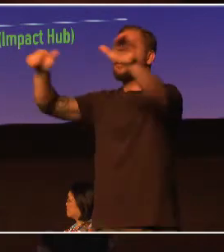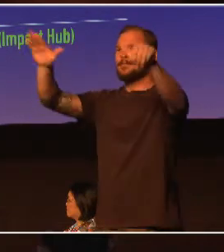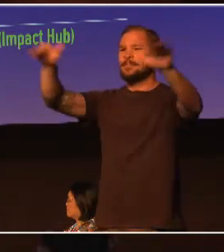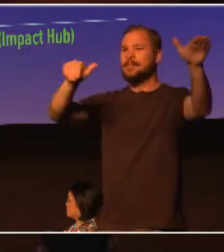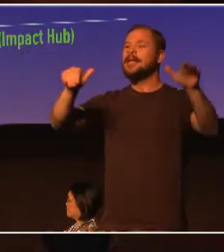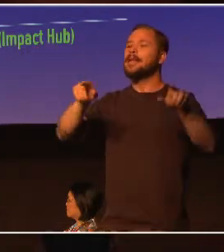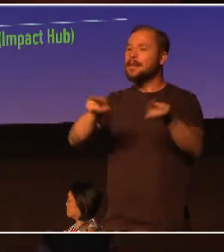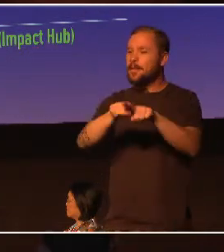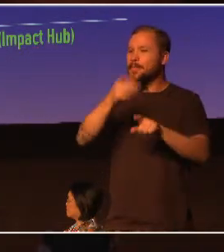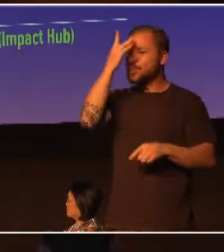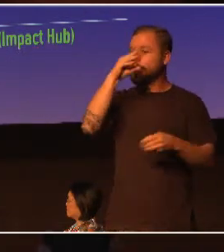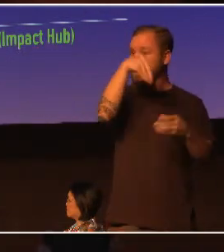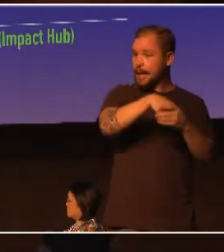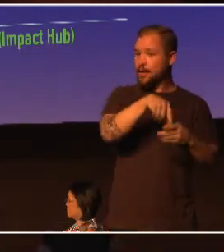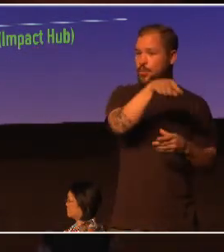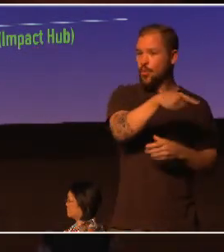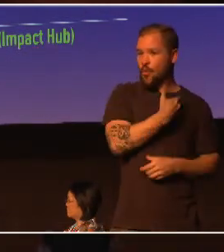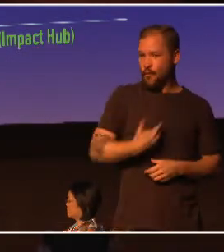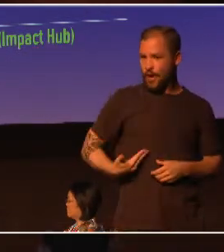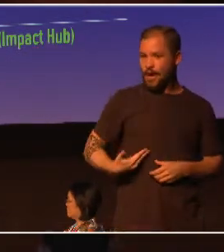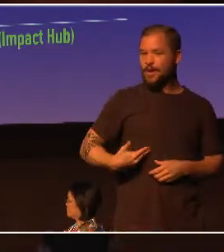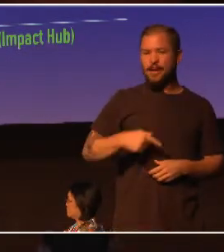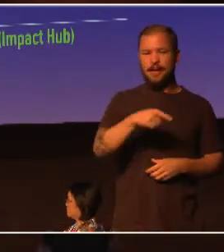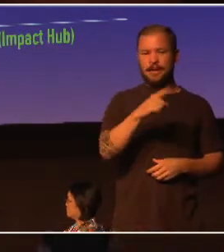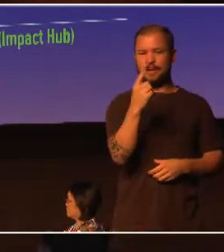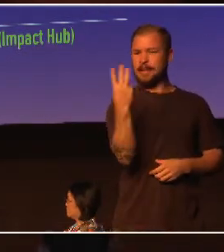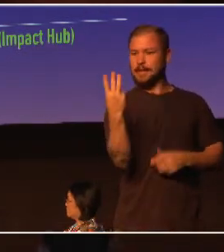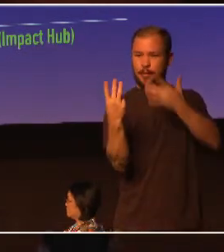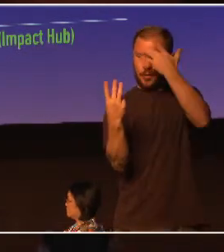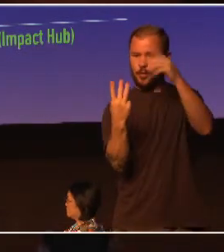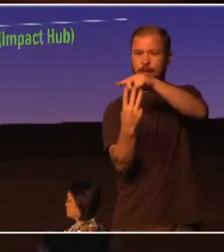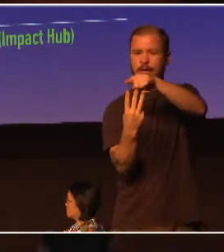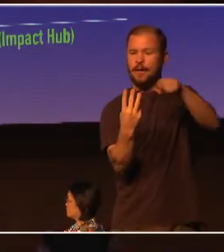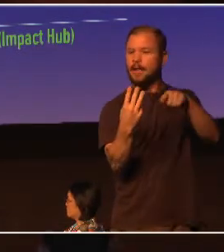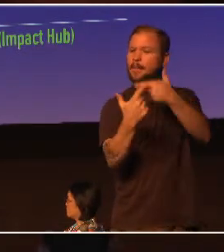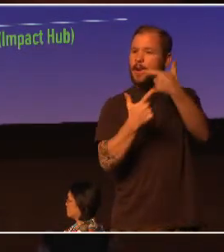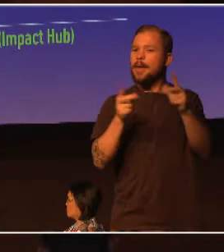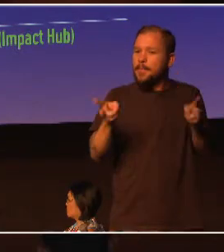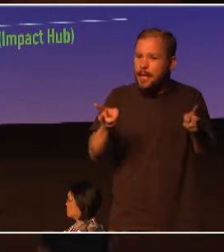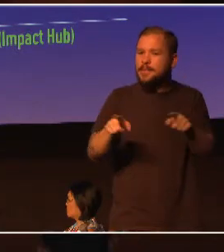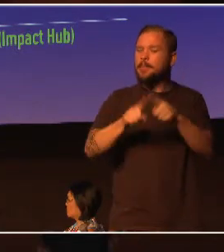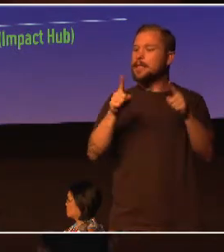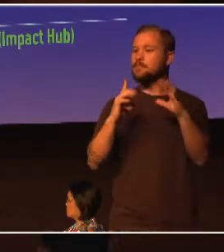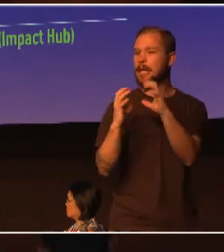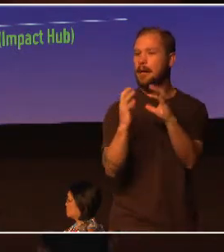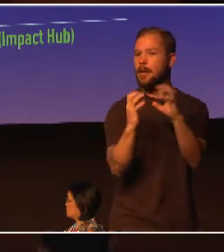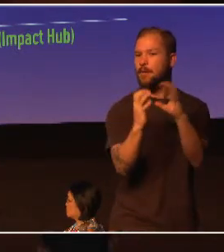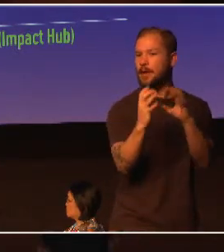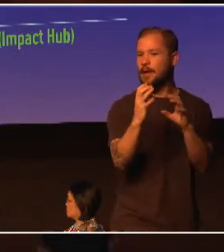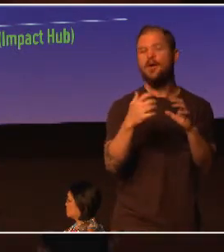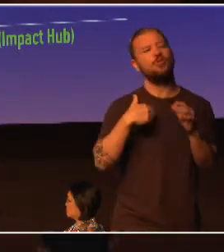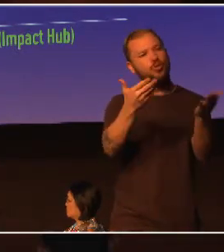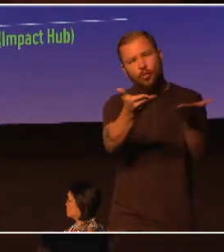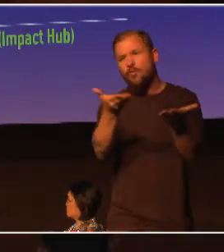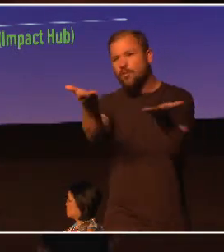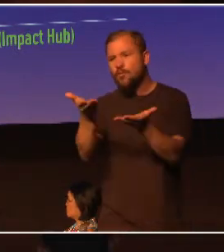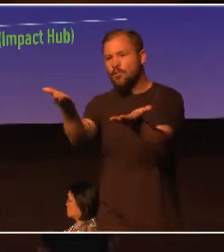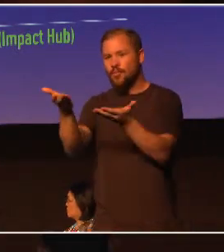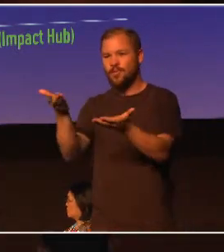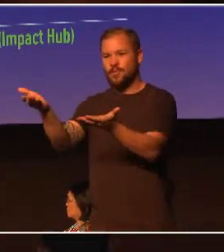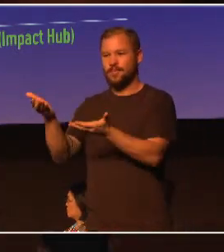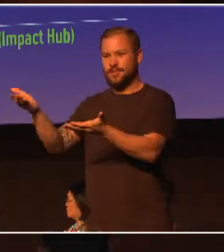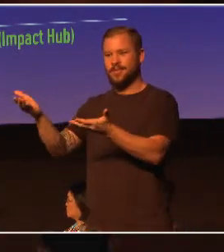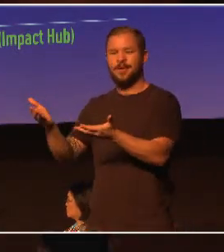que brigavam para fazer a mesma coisa, entre si. E é muito comum isso no meio de